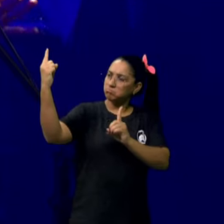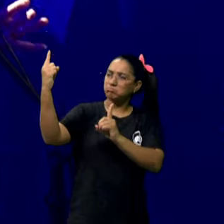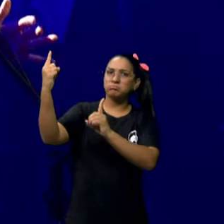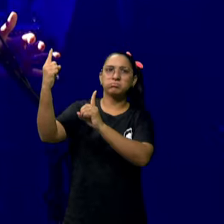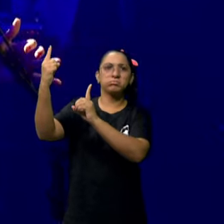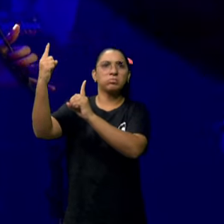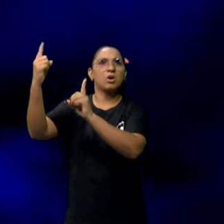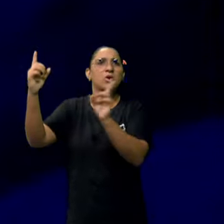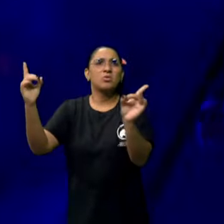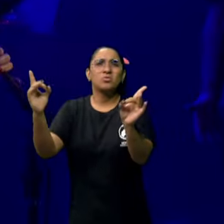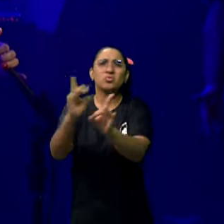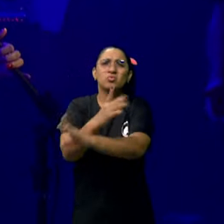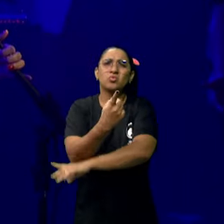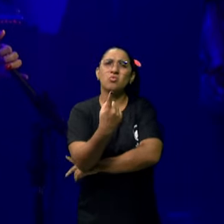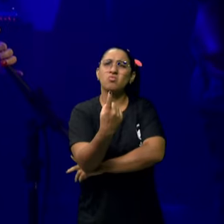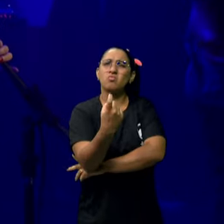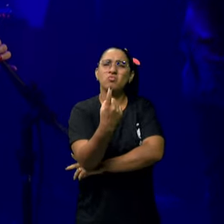só uma coisa